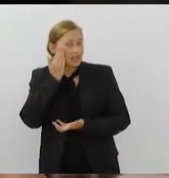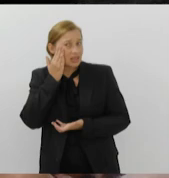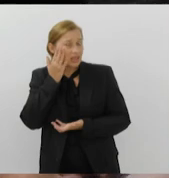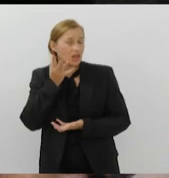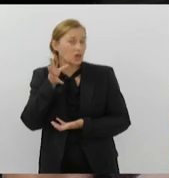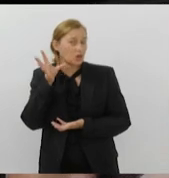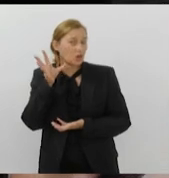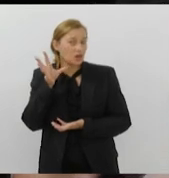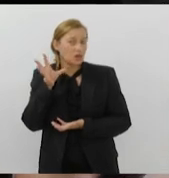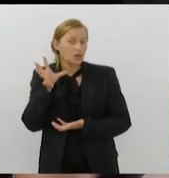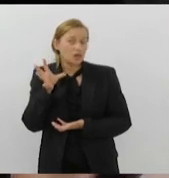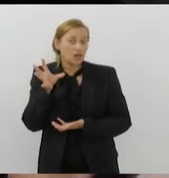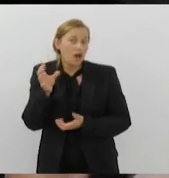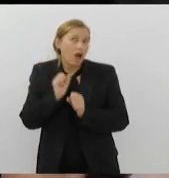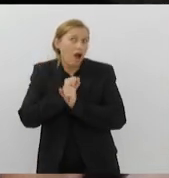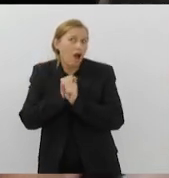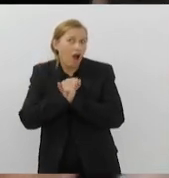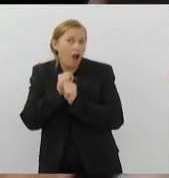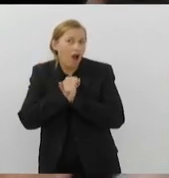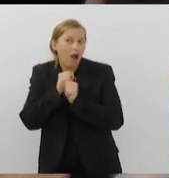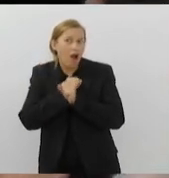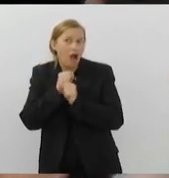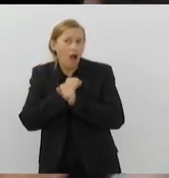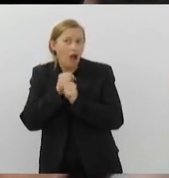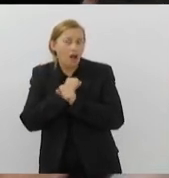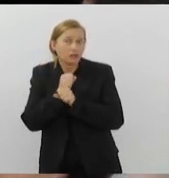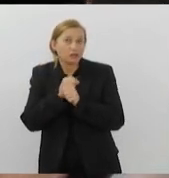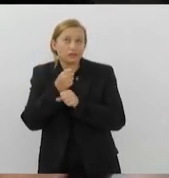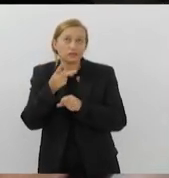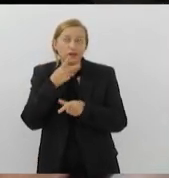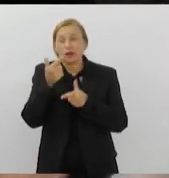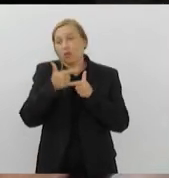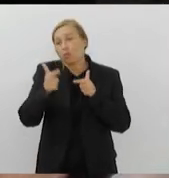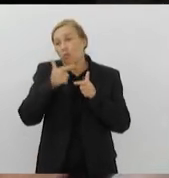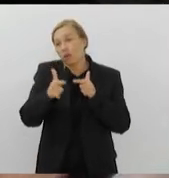ouve há décadas, né, é um problema que se